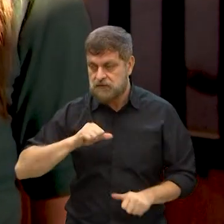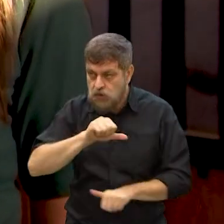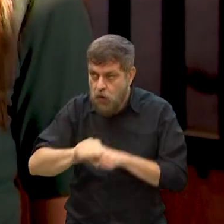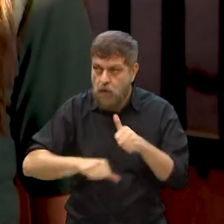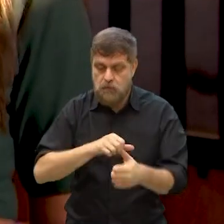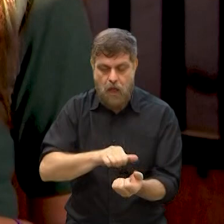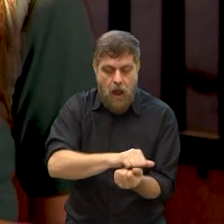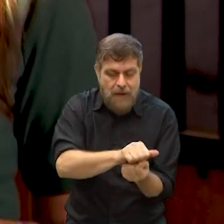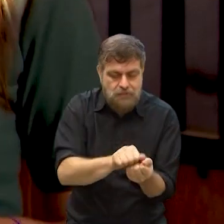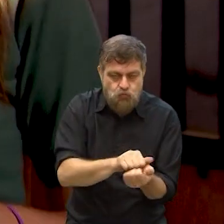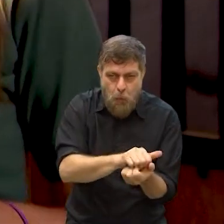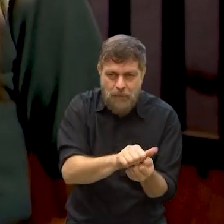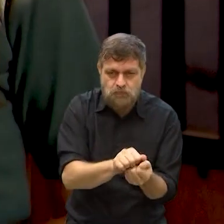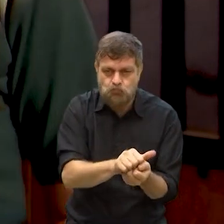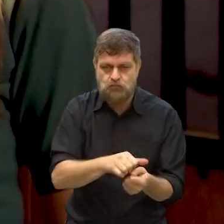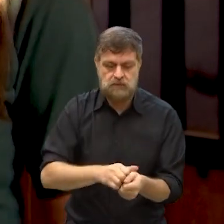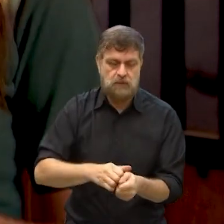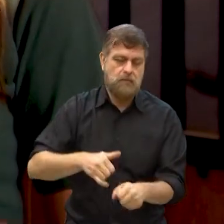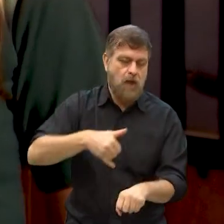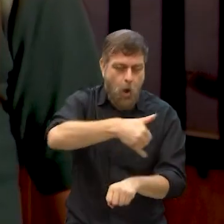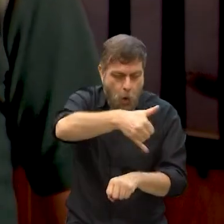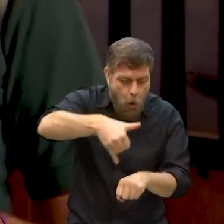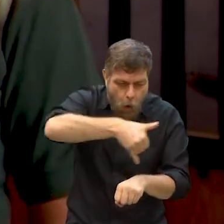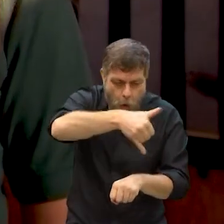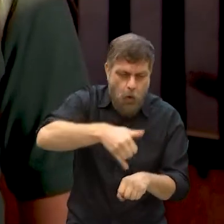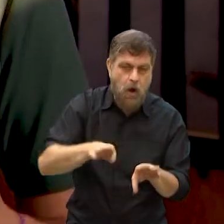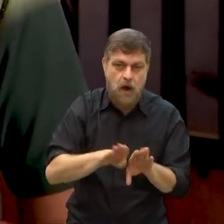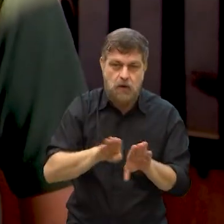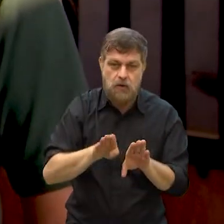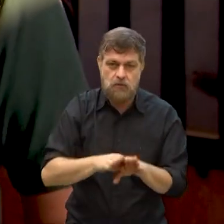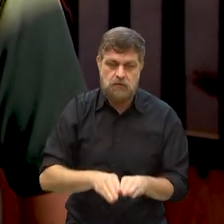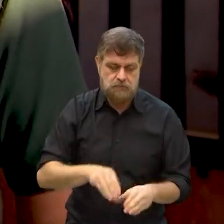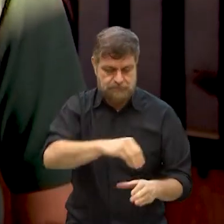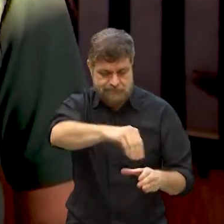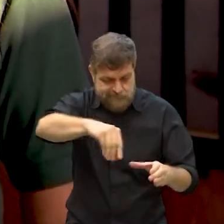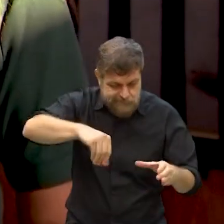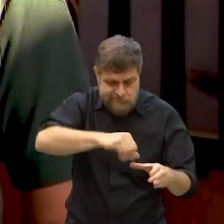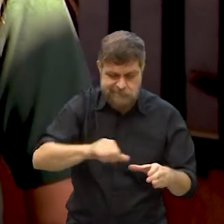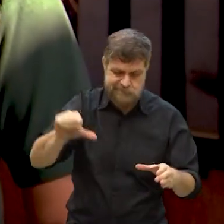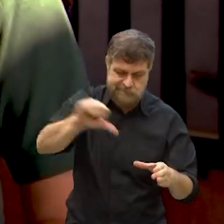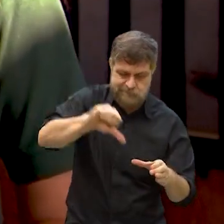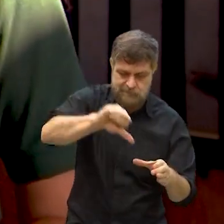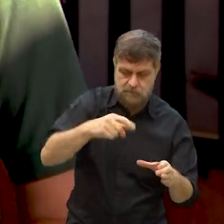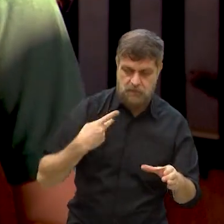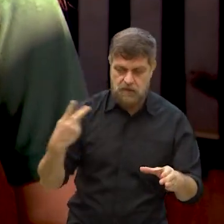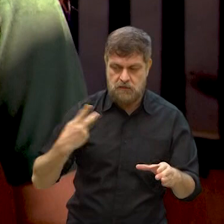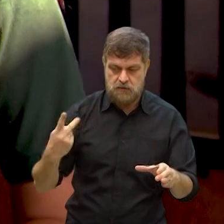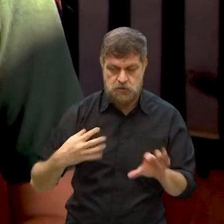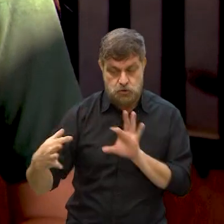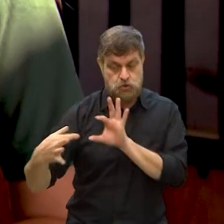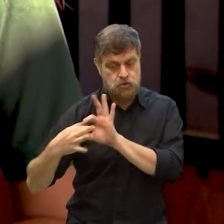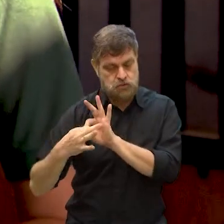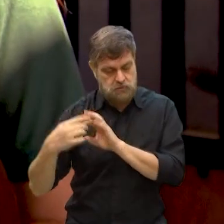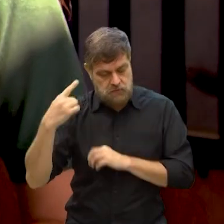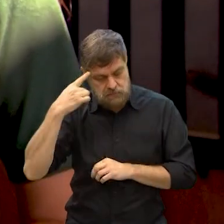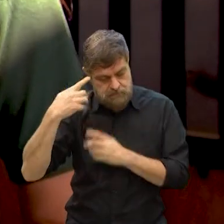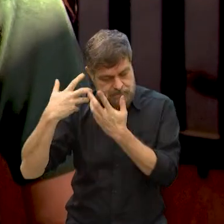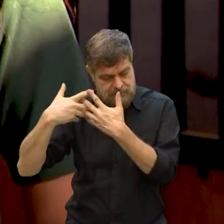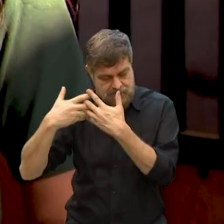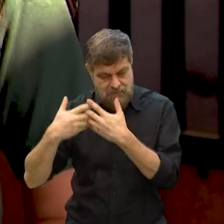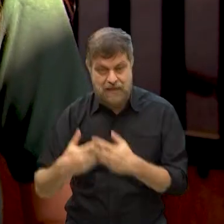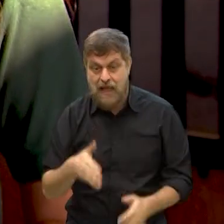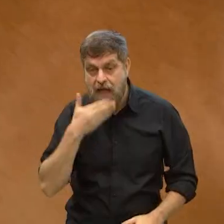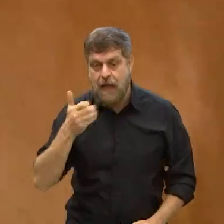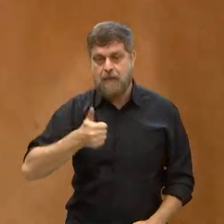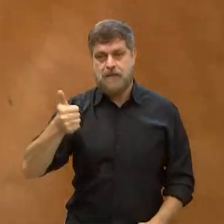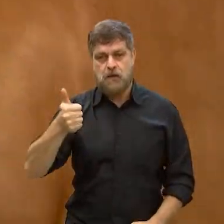aumentar um pouco de óleo ou da ração ou do feno. Então a gente sempre em conjunto decide o que é melhor para